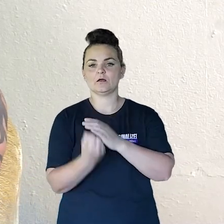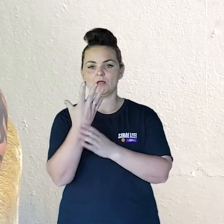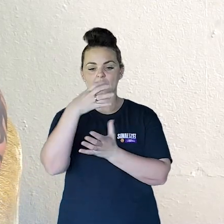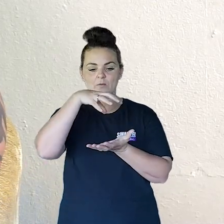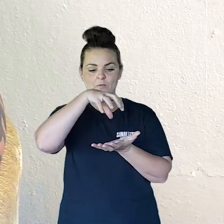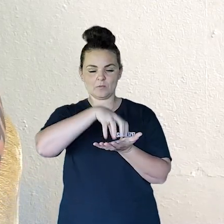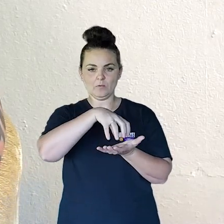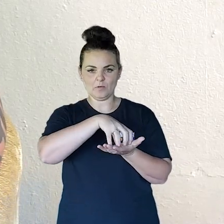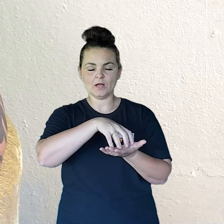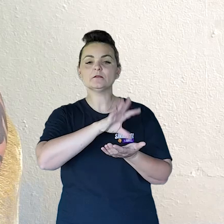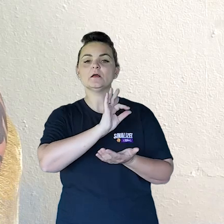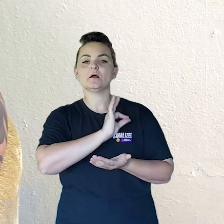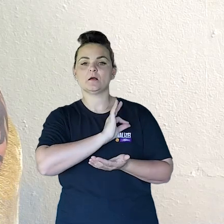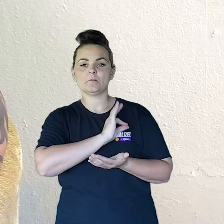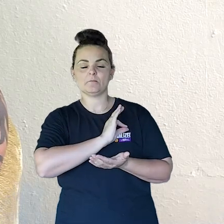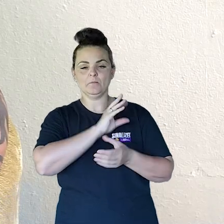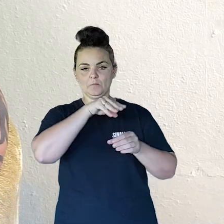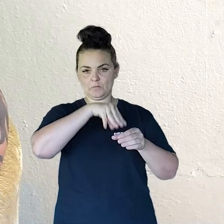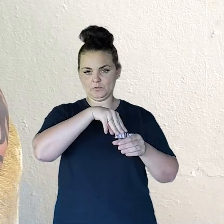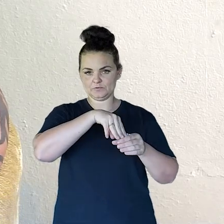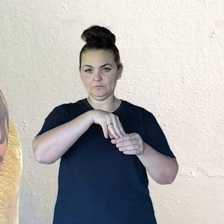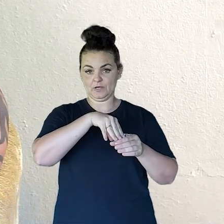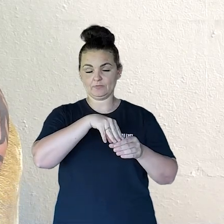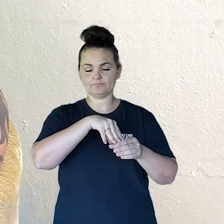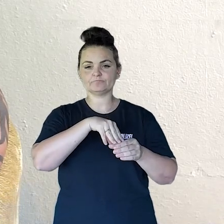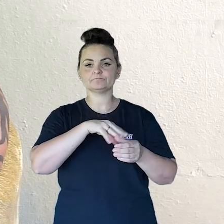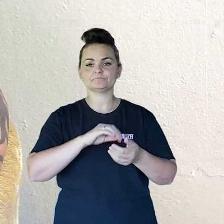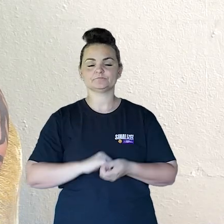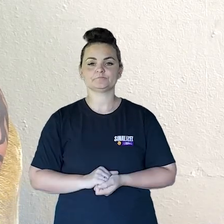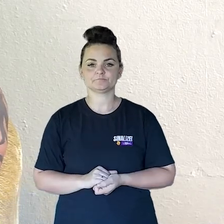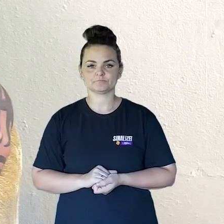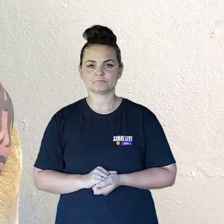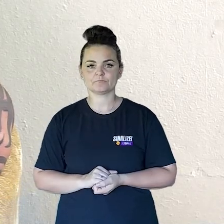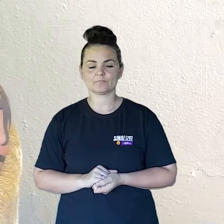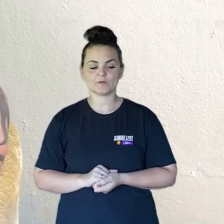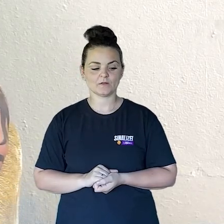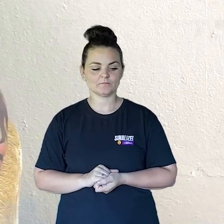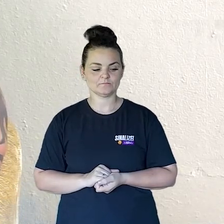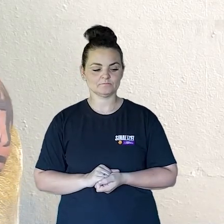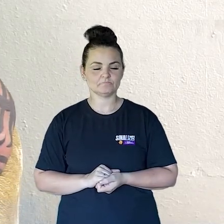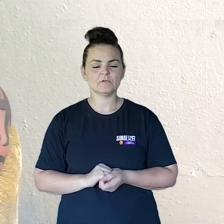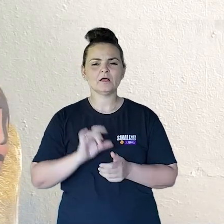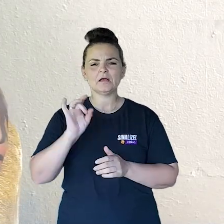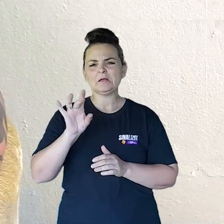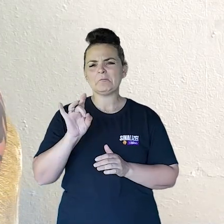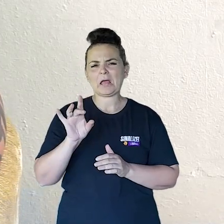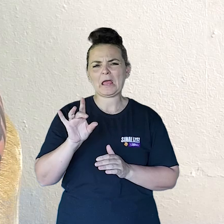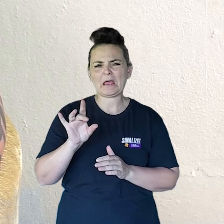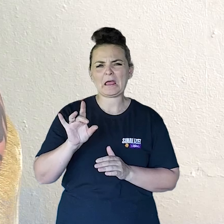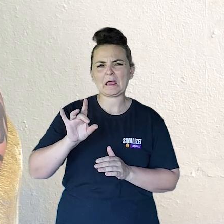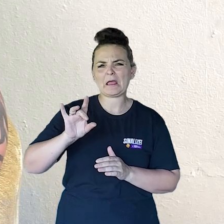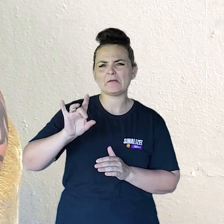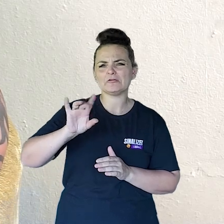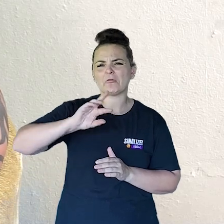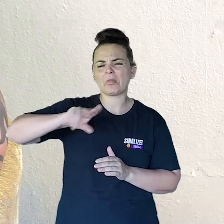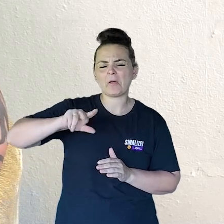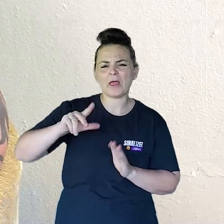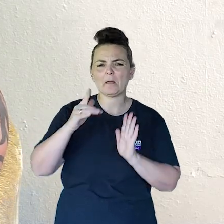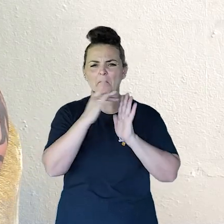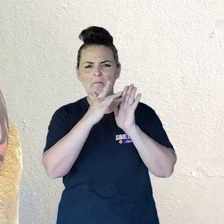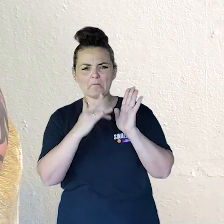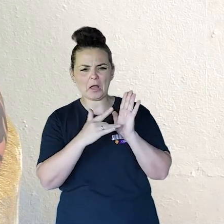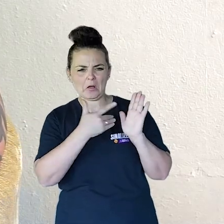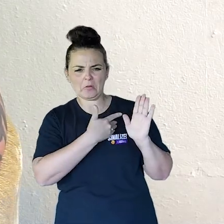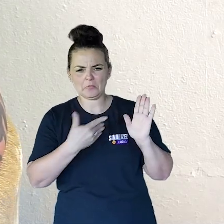guarda municipal em Jaraguá do Sul. E não por questão pauta eleitoreira ou qualquer coisa assim desse tipo, mas